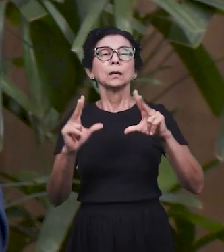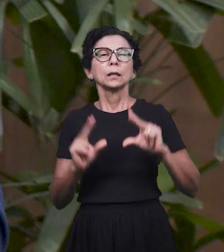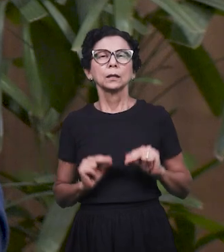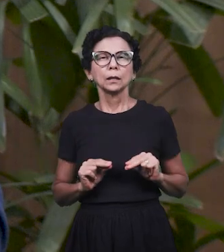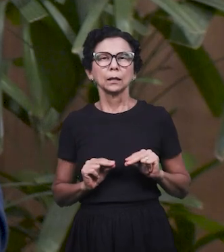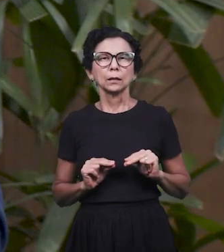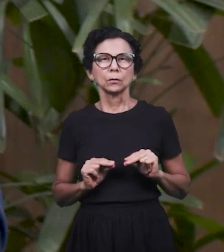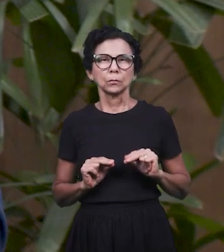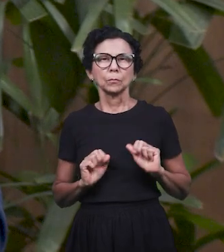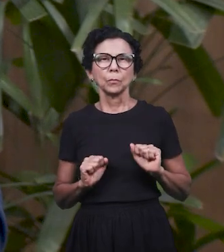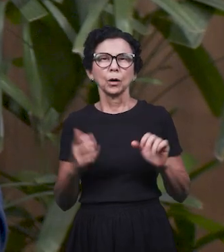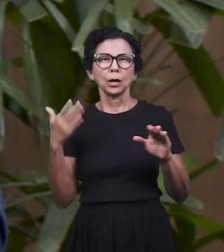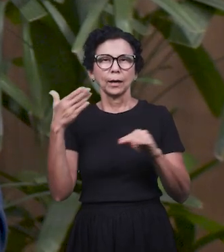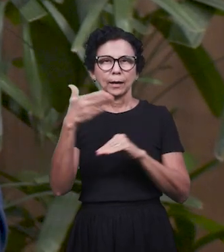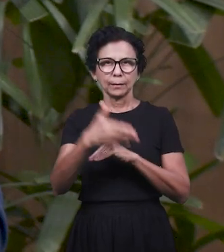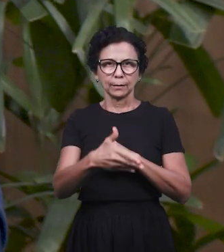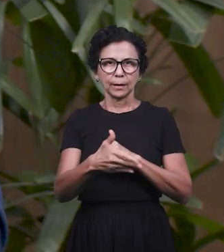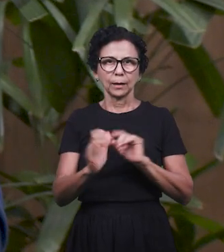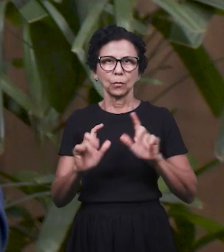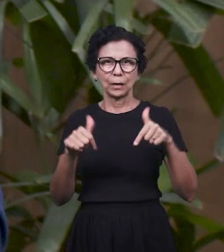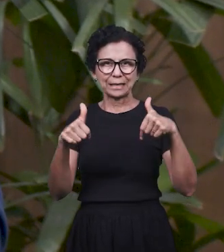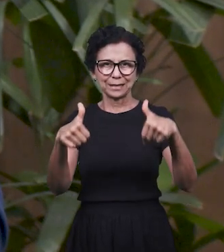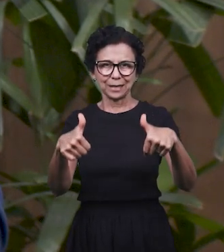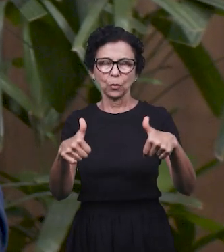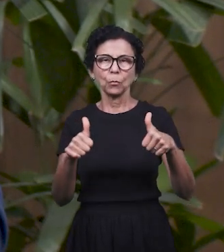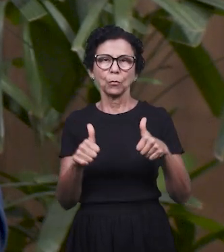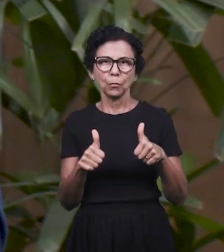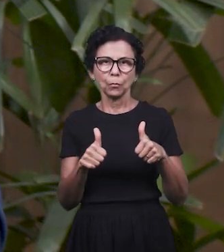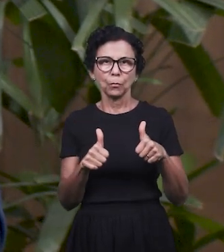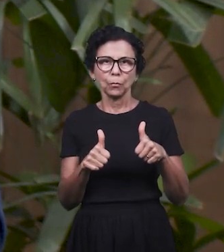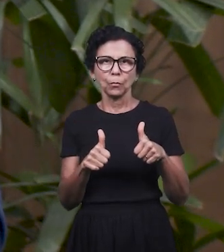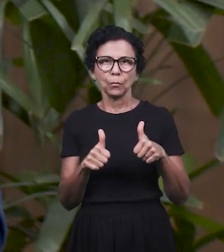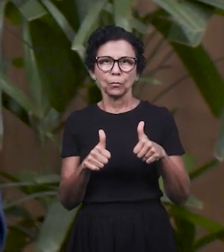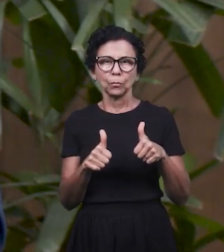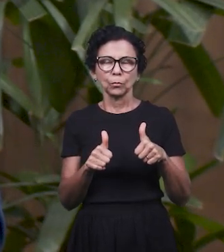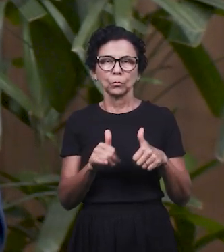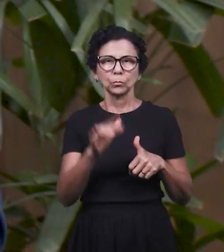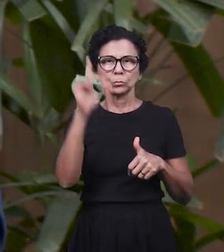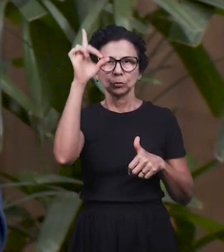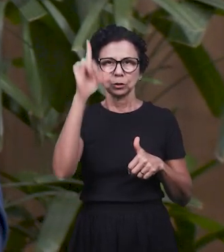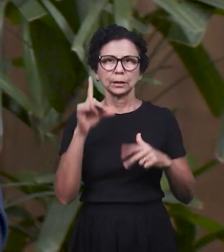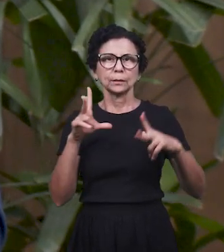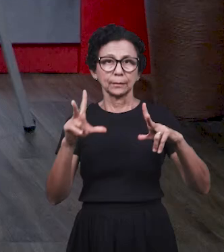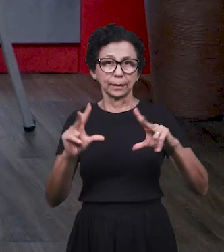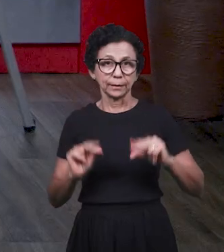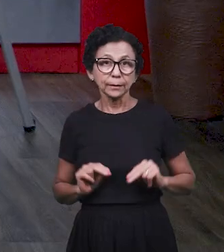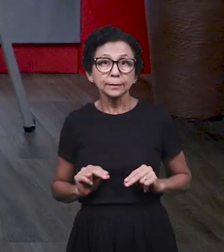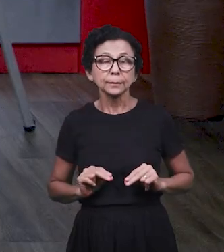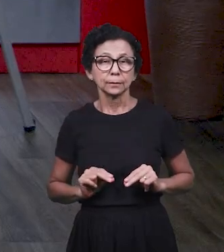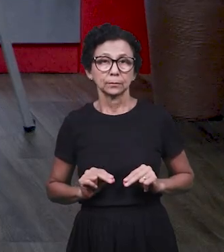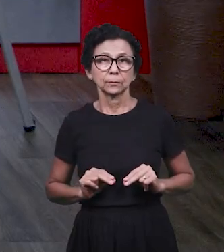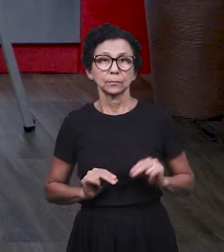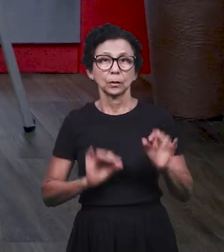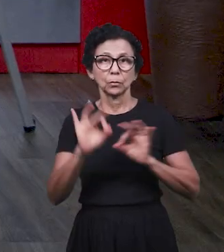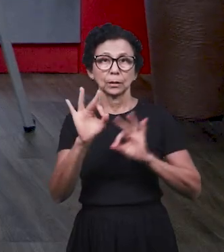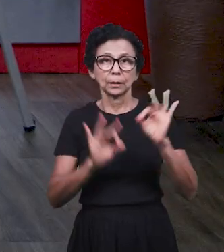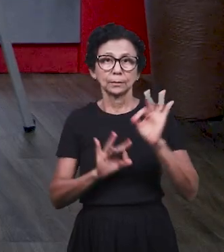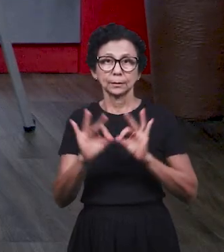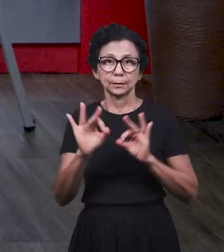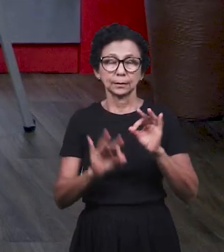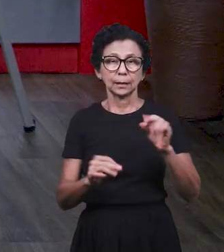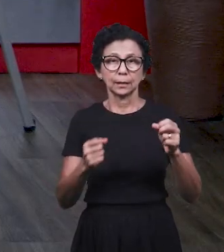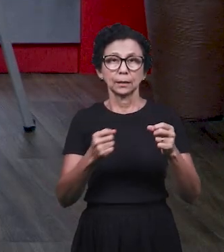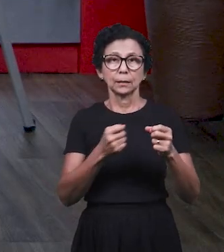processo de inventário. E isso é importante justamente para poder regularizar aqueles bens daquela família, né? Isso, exatamente. Aí eu vou